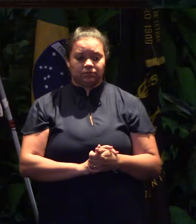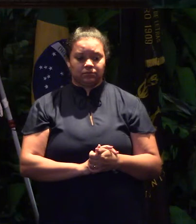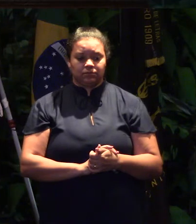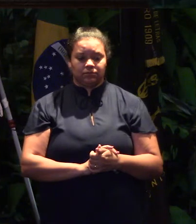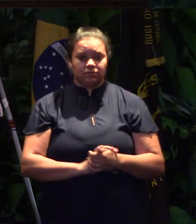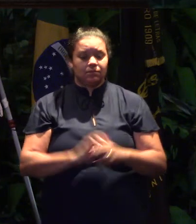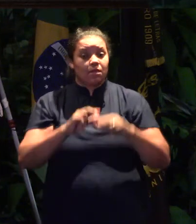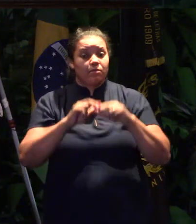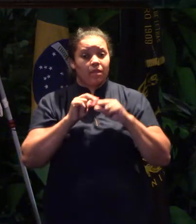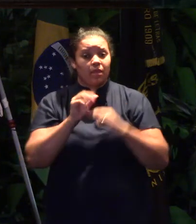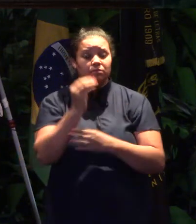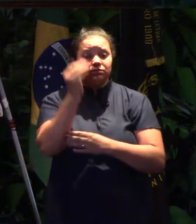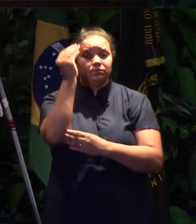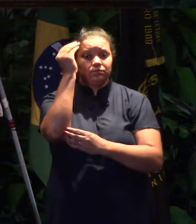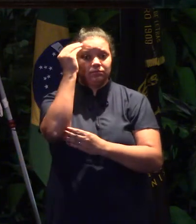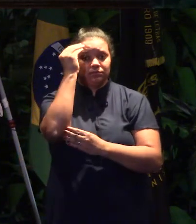por causa da memória,